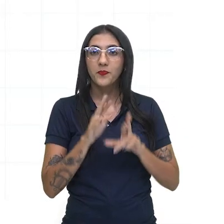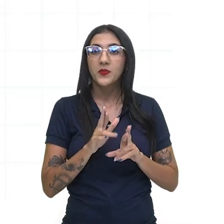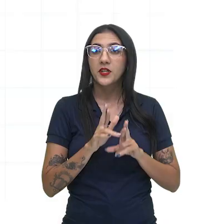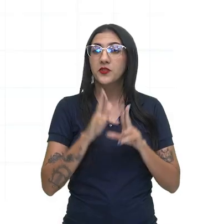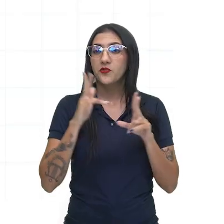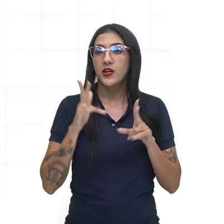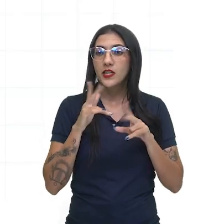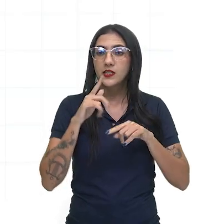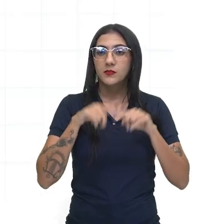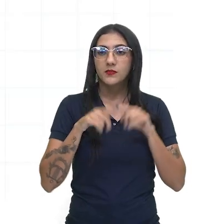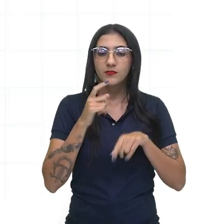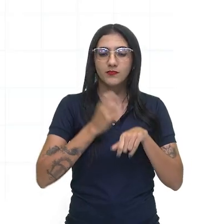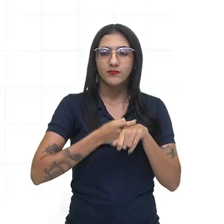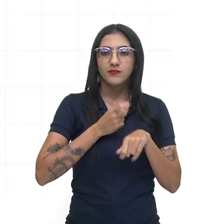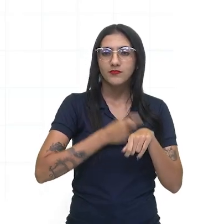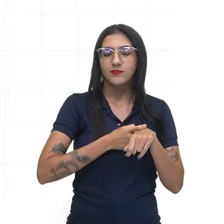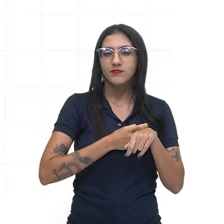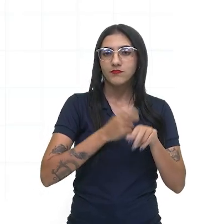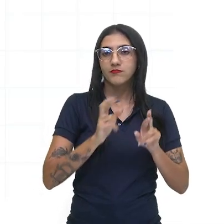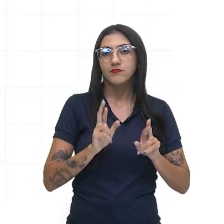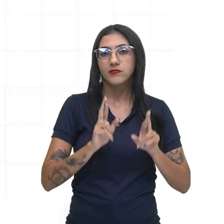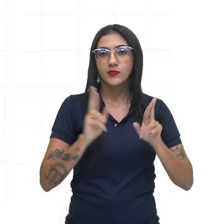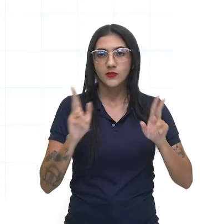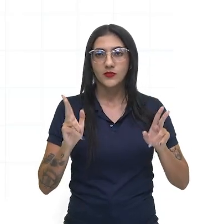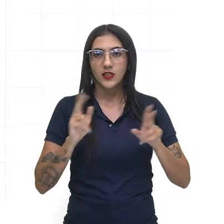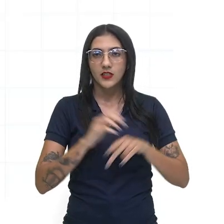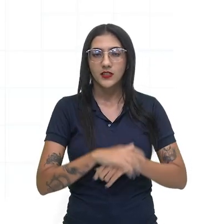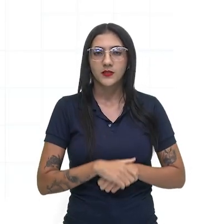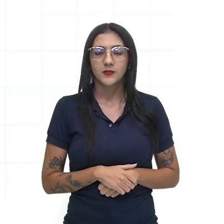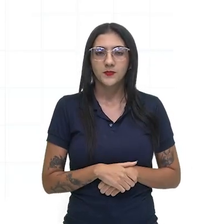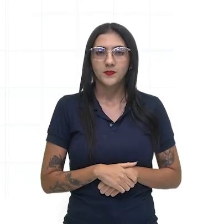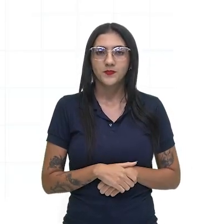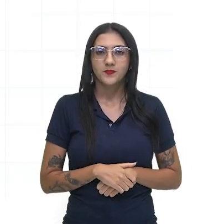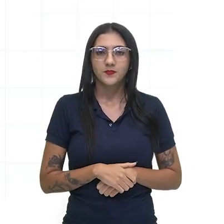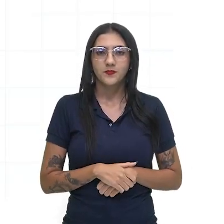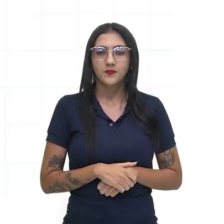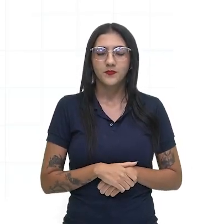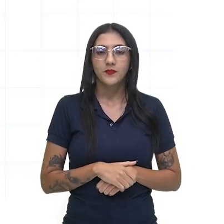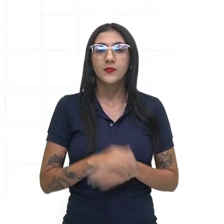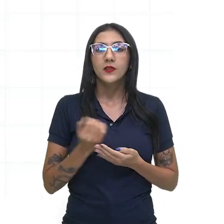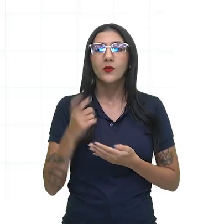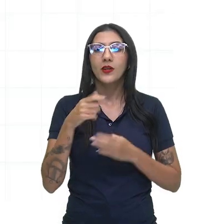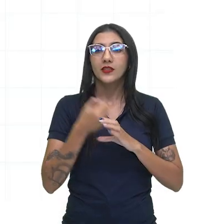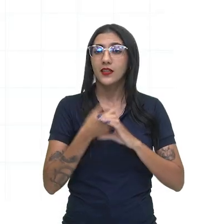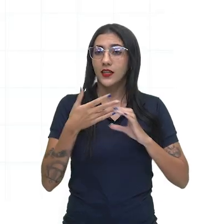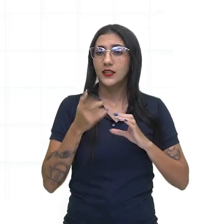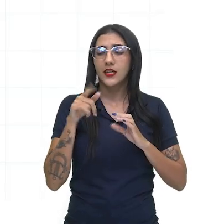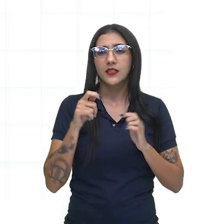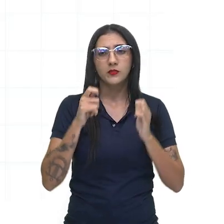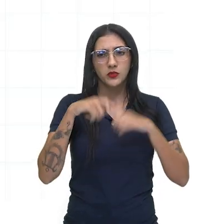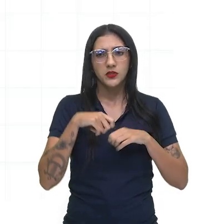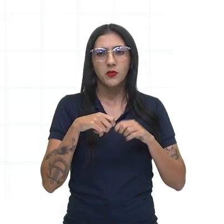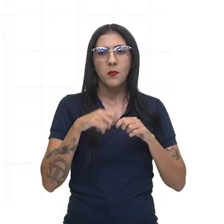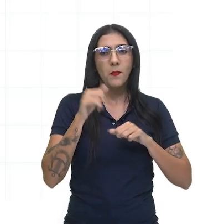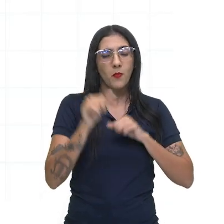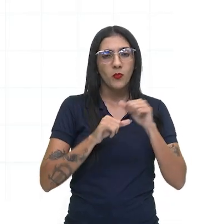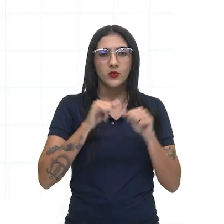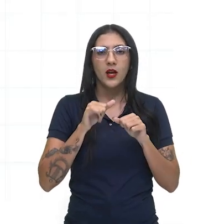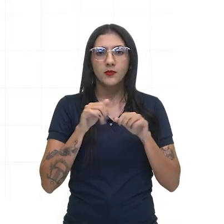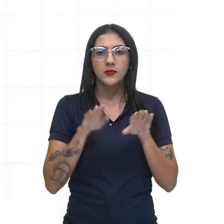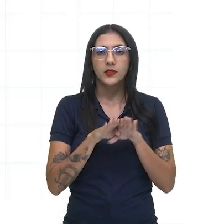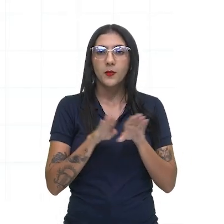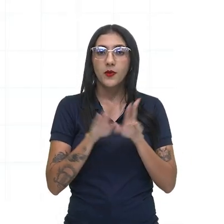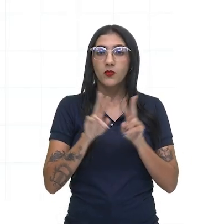ao estado sólido. A forma desse estado é variável e o volume